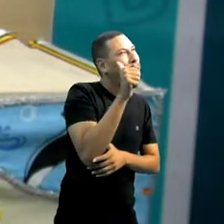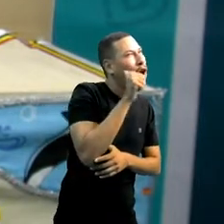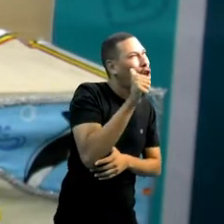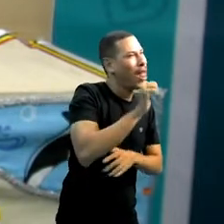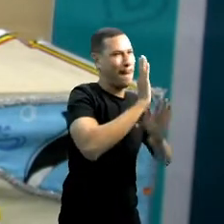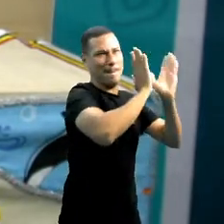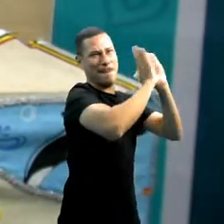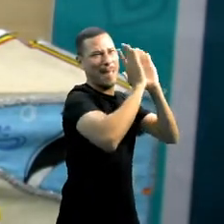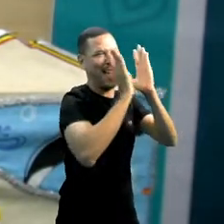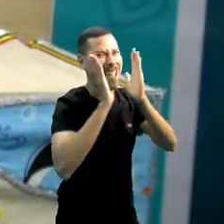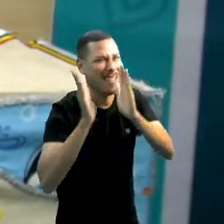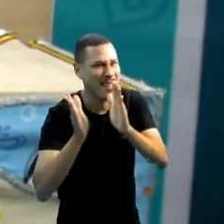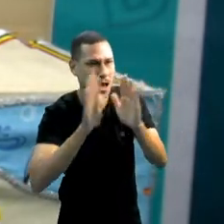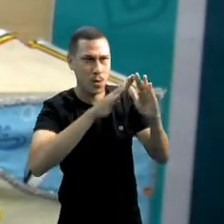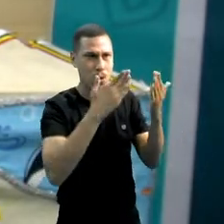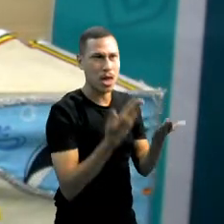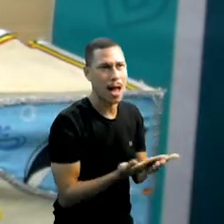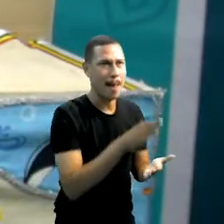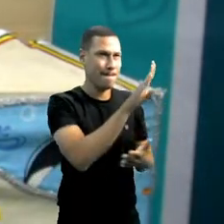bibliotecária. Como?